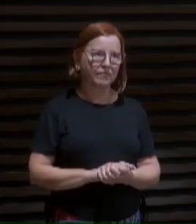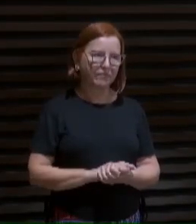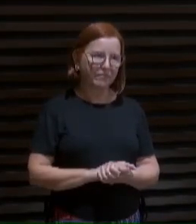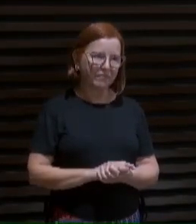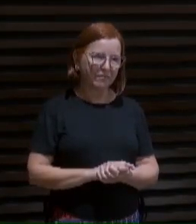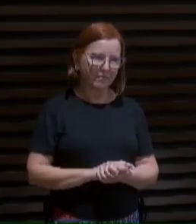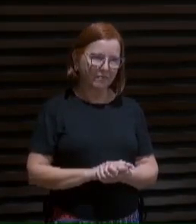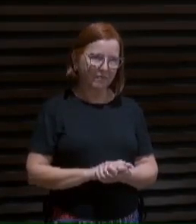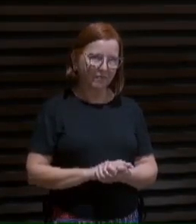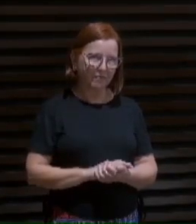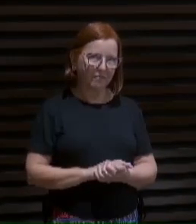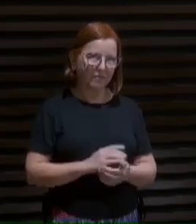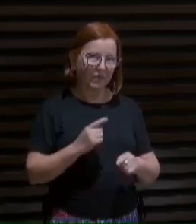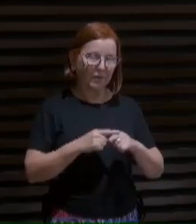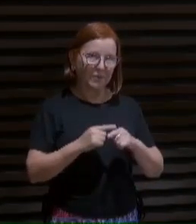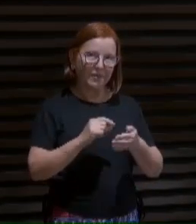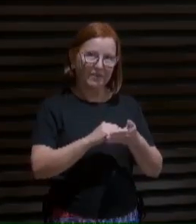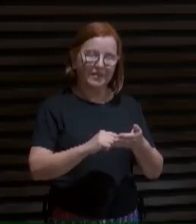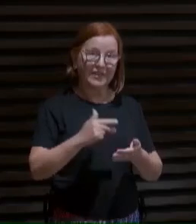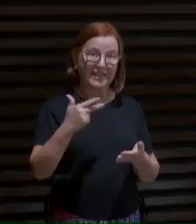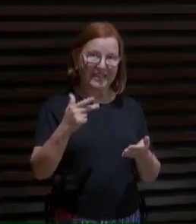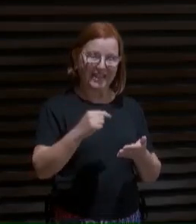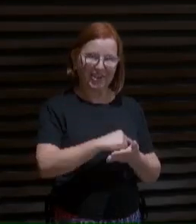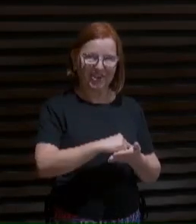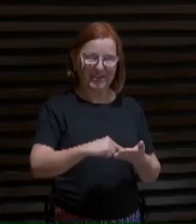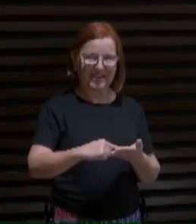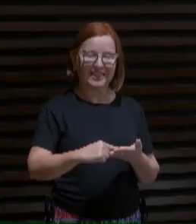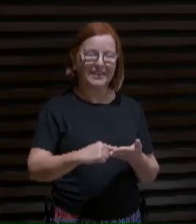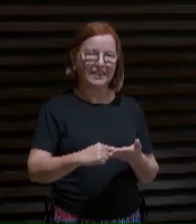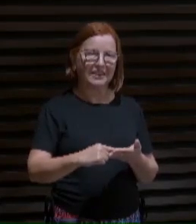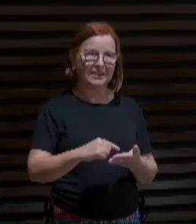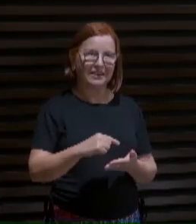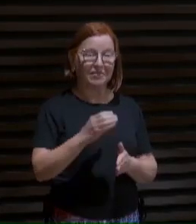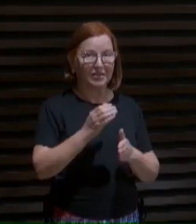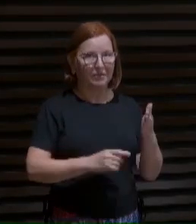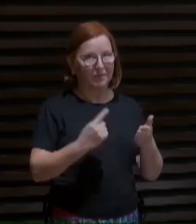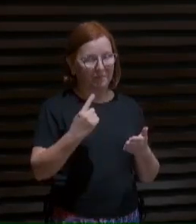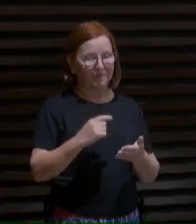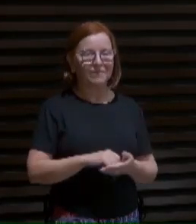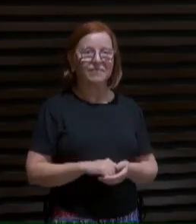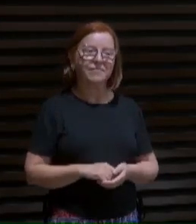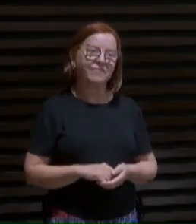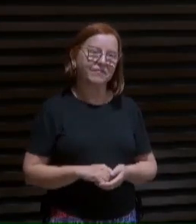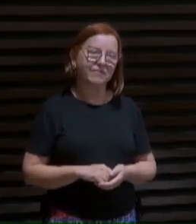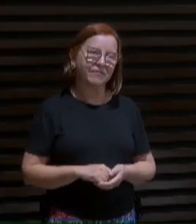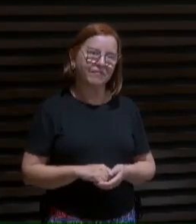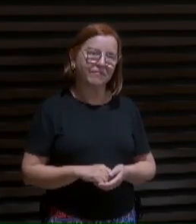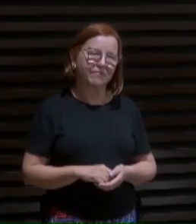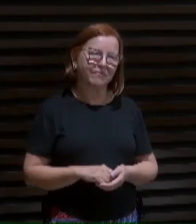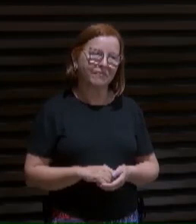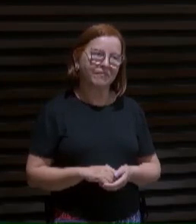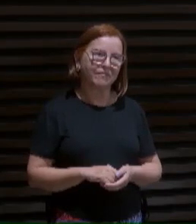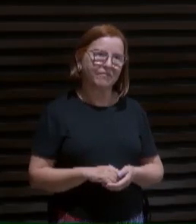Porque o versículo 3 de Gênesis 1 é como se fosse uma